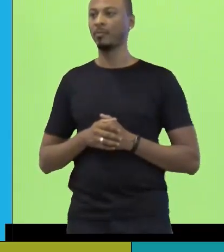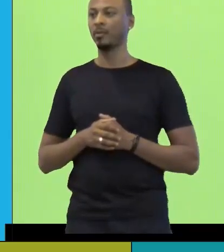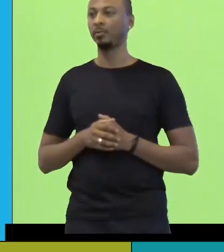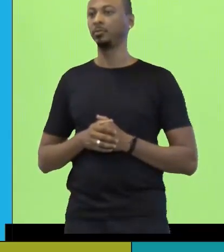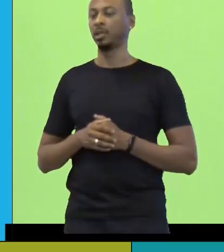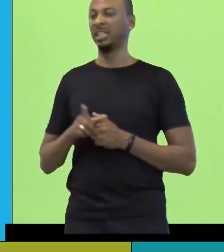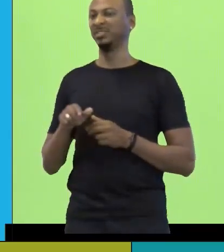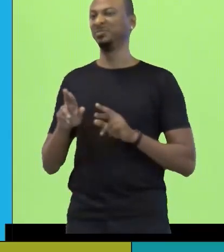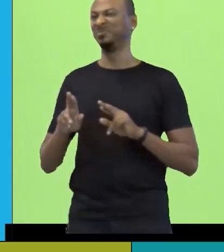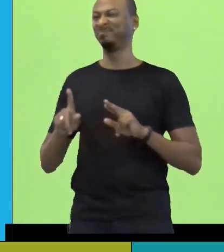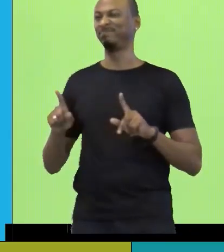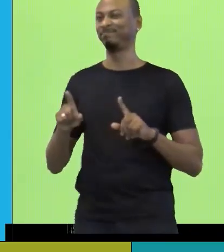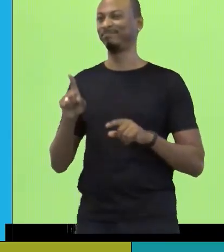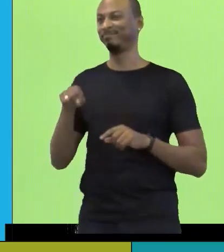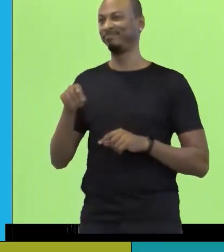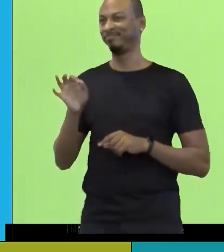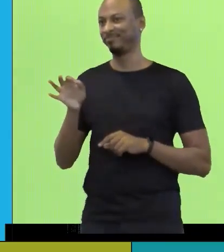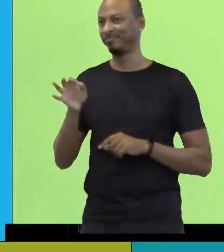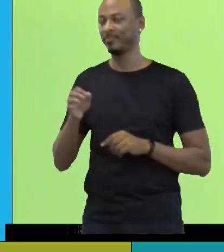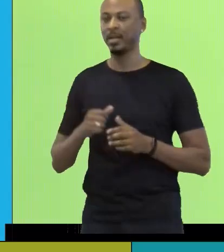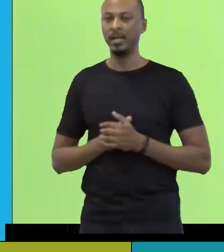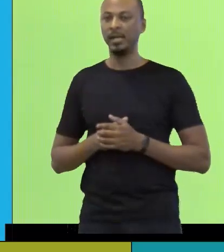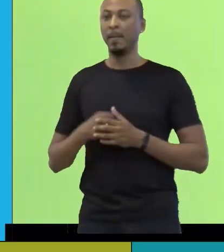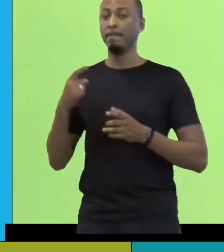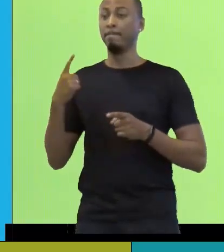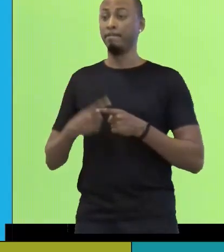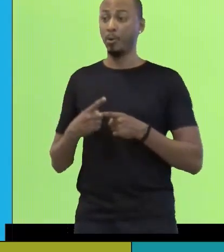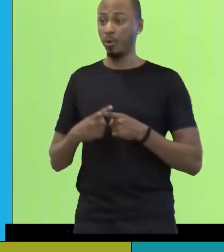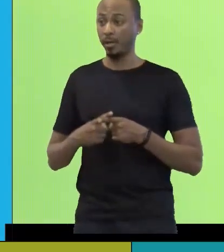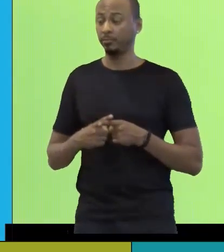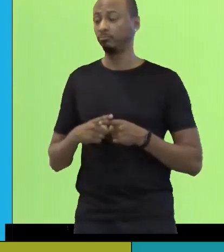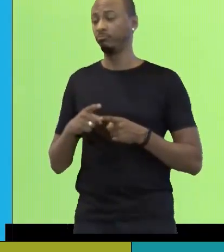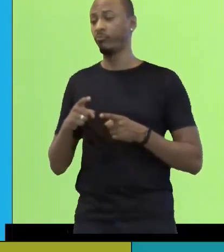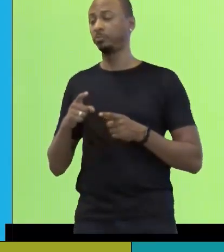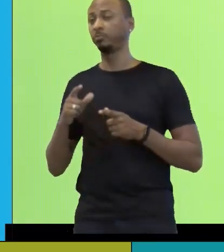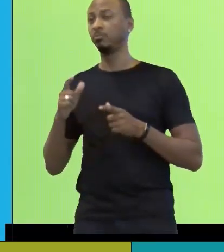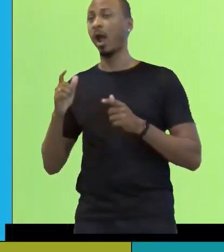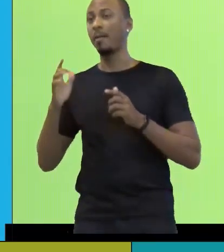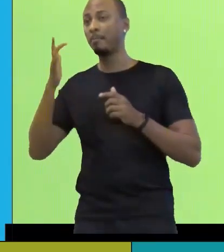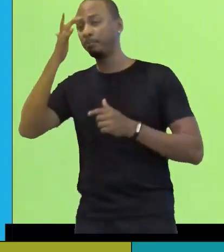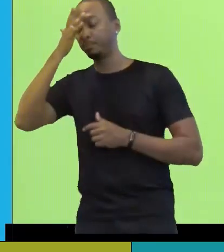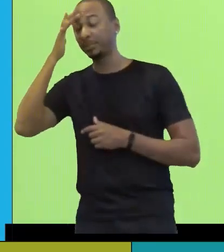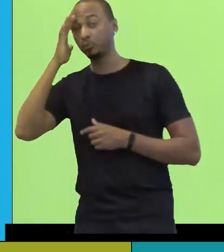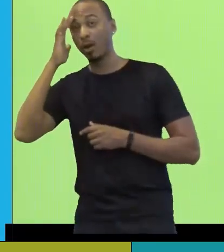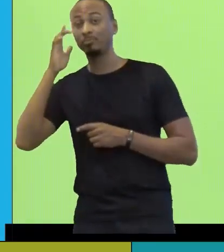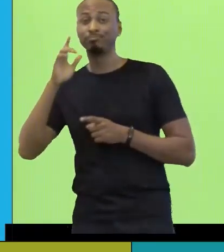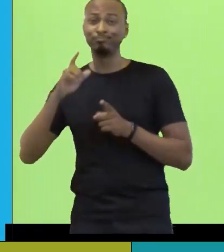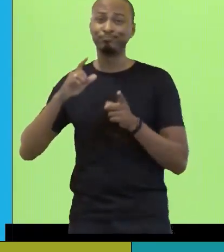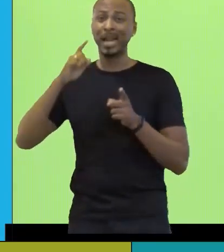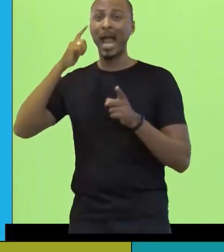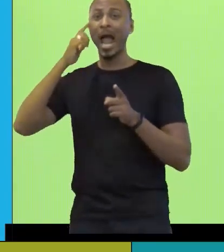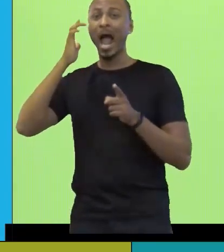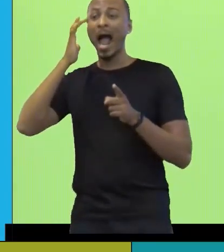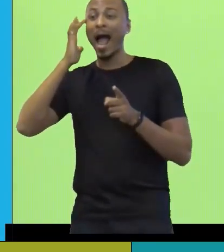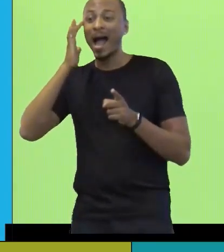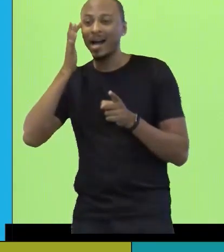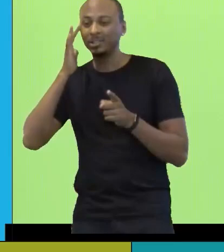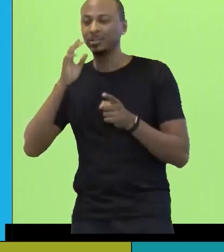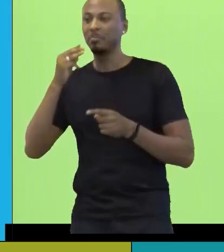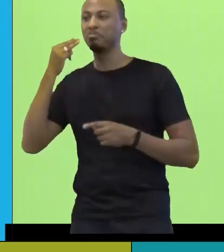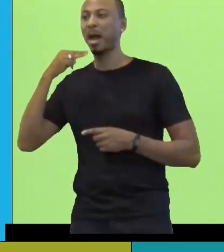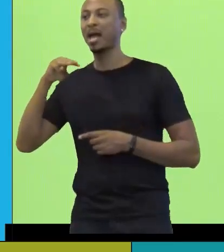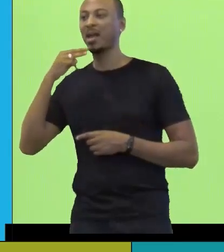Seria estranho. Muitas pessoas acham que Maquiavel é absolutista, pois elas só tiveram